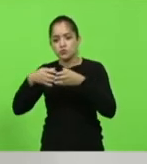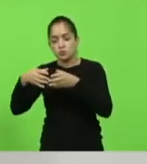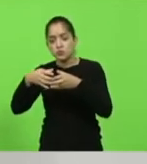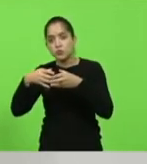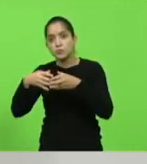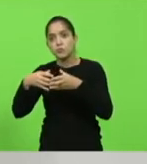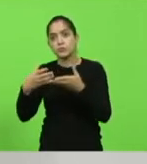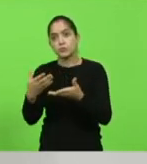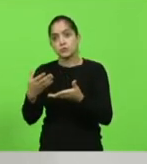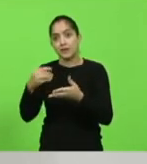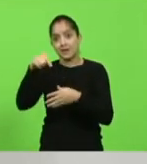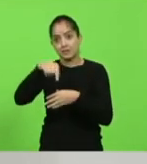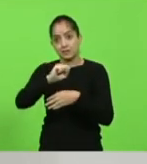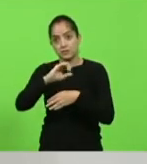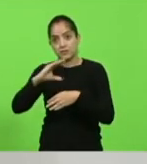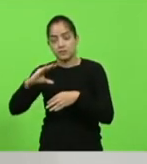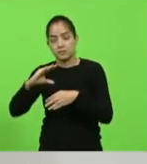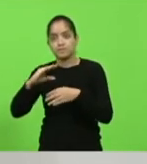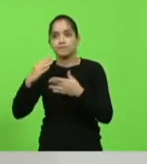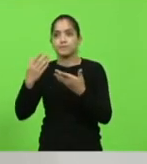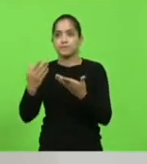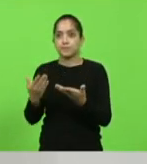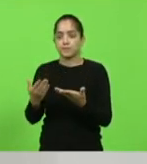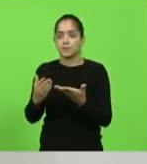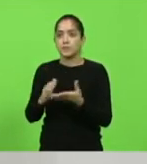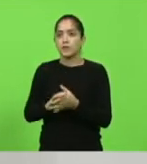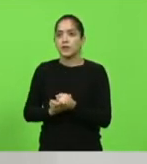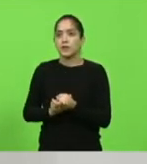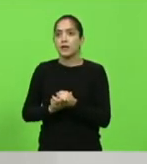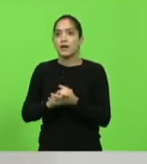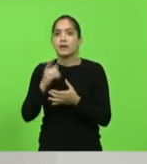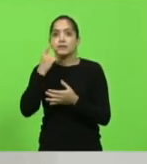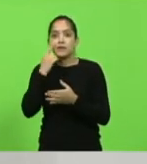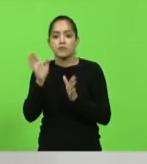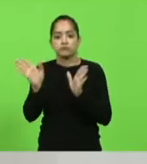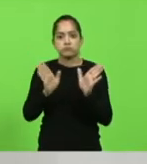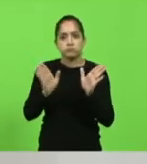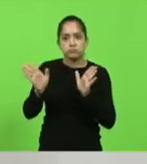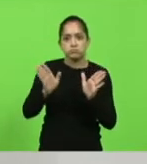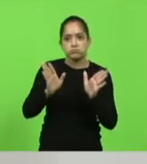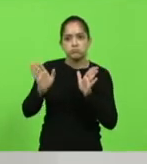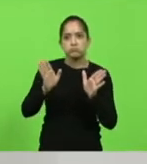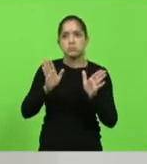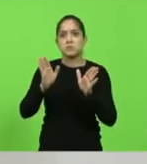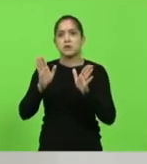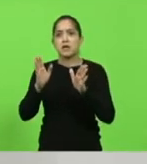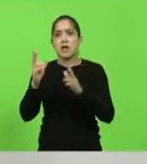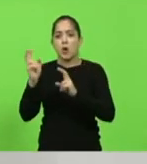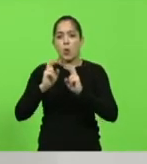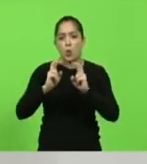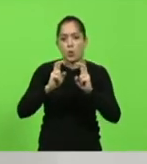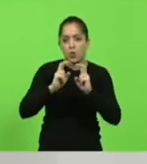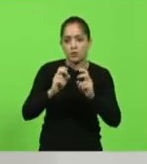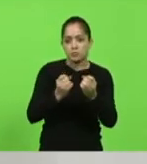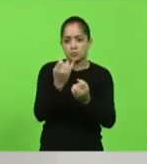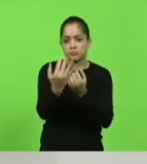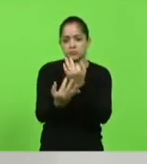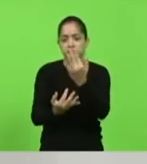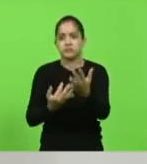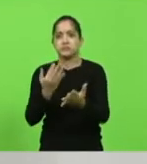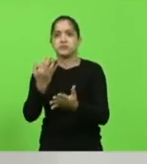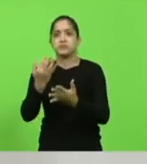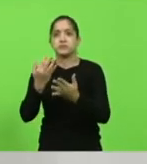em nosso status aí tivemos aquela temporada de queima de ônibus e ataque a